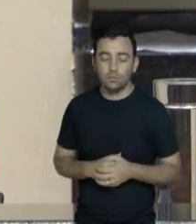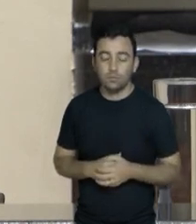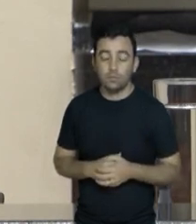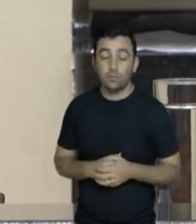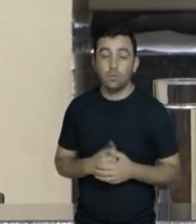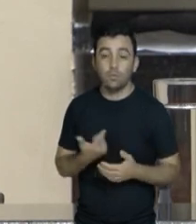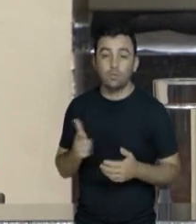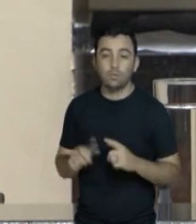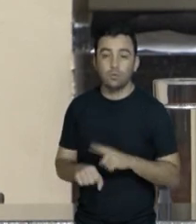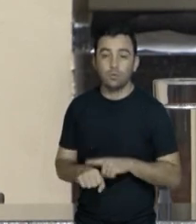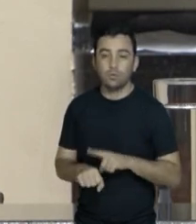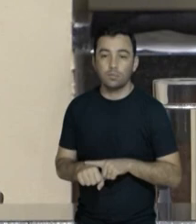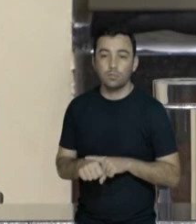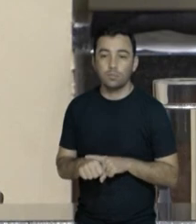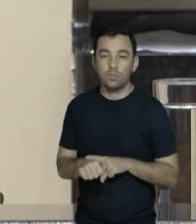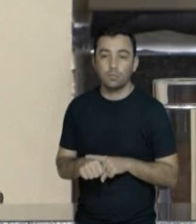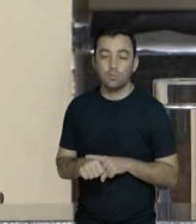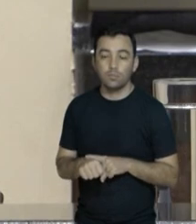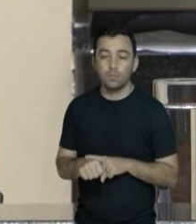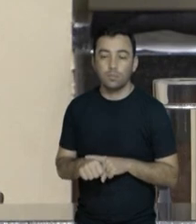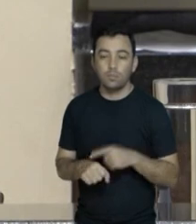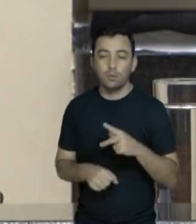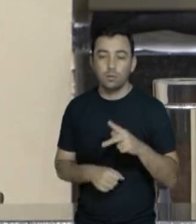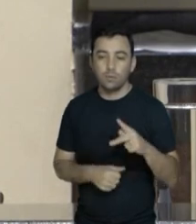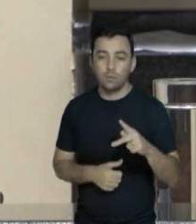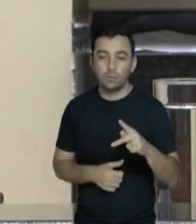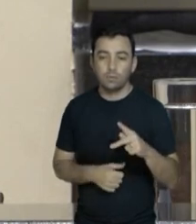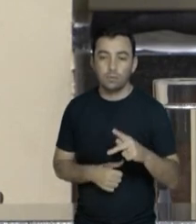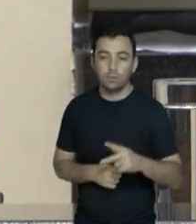Próximo horário pertence ao PP.